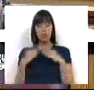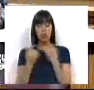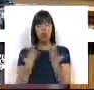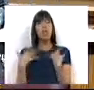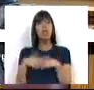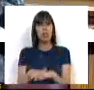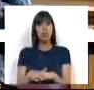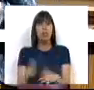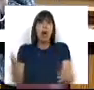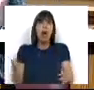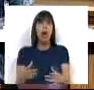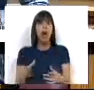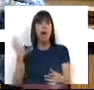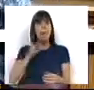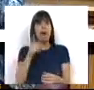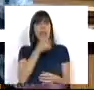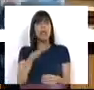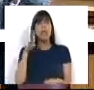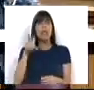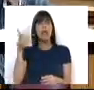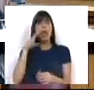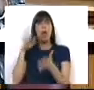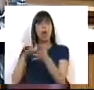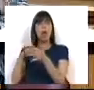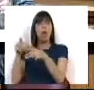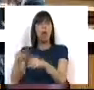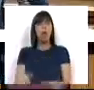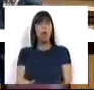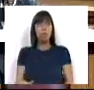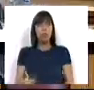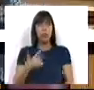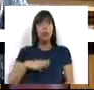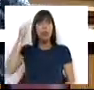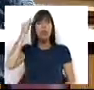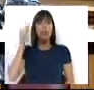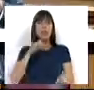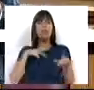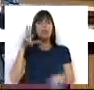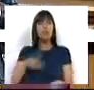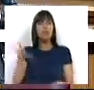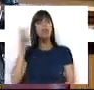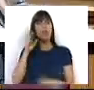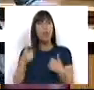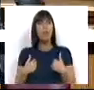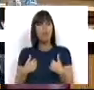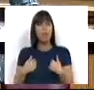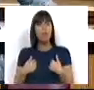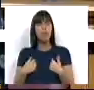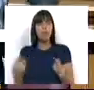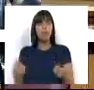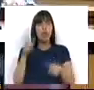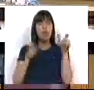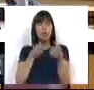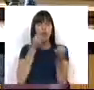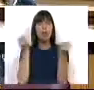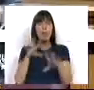social de inserção é porque tinha mais de 100 mil euros na conta. E eu gostava de saber se os portugueses que nos estão a ouvir, e designadamente